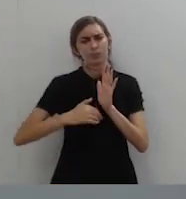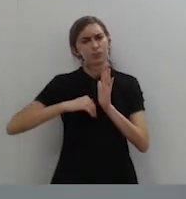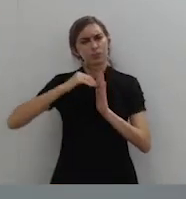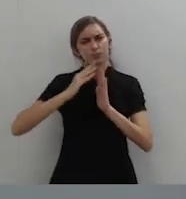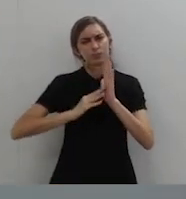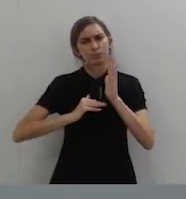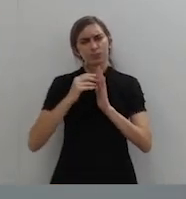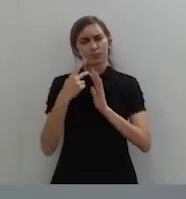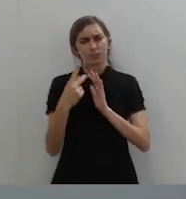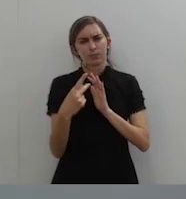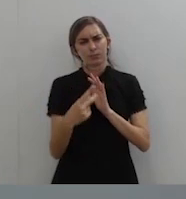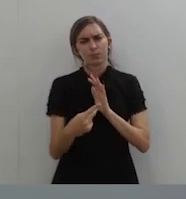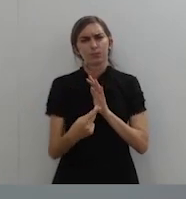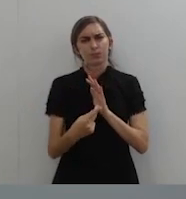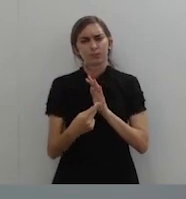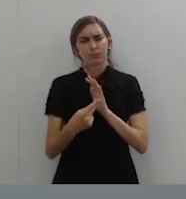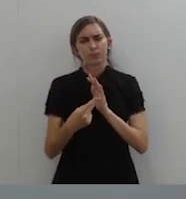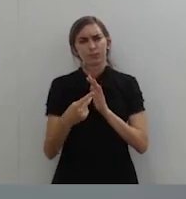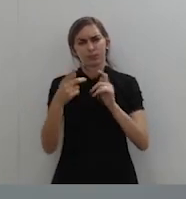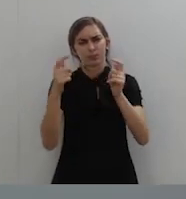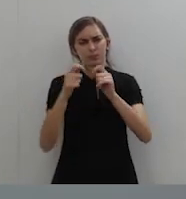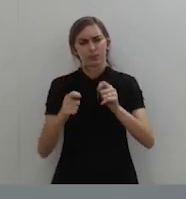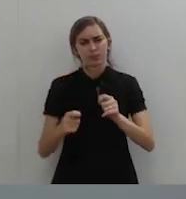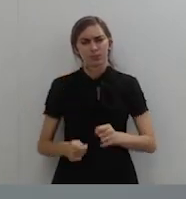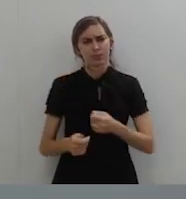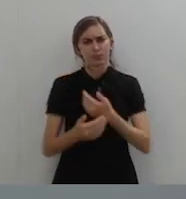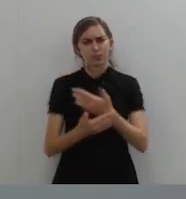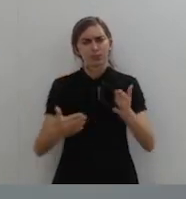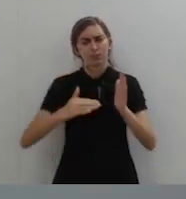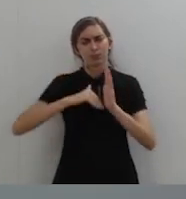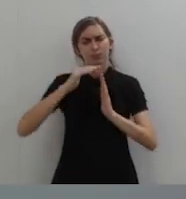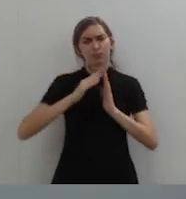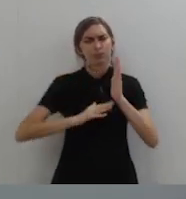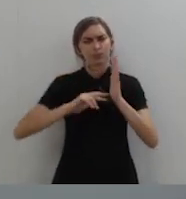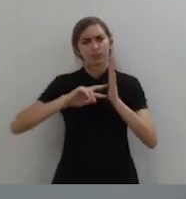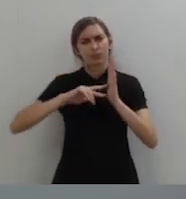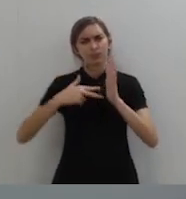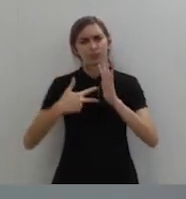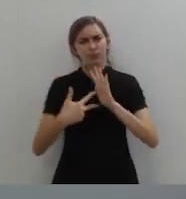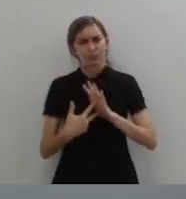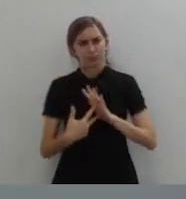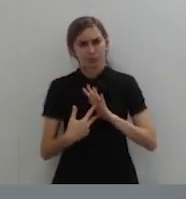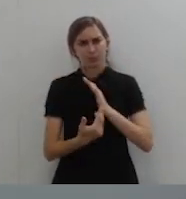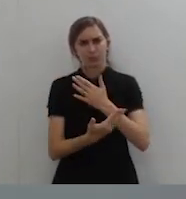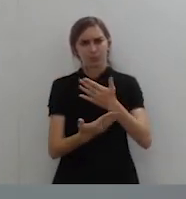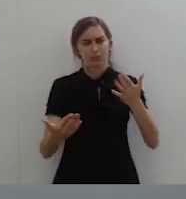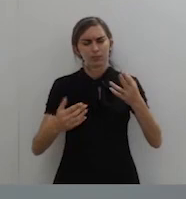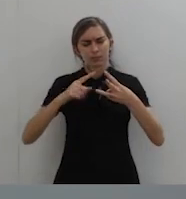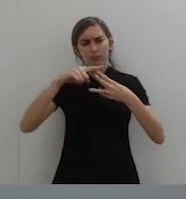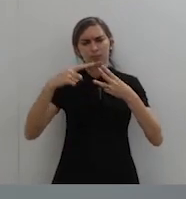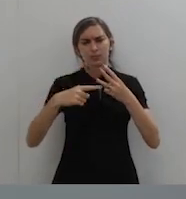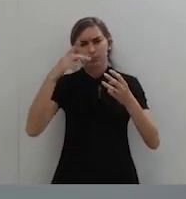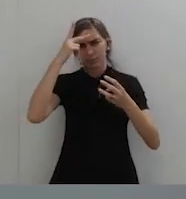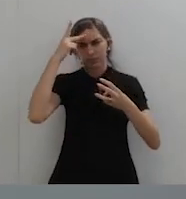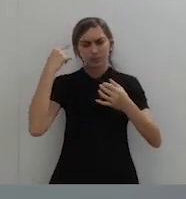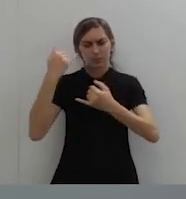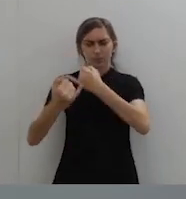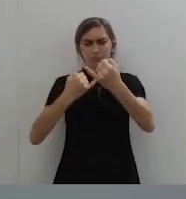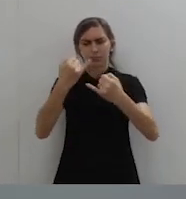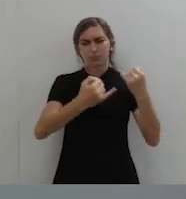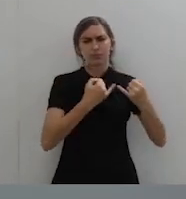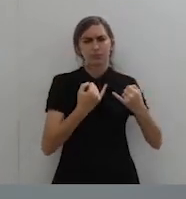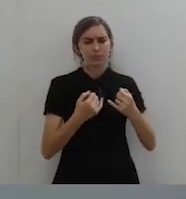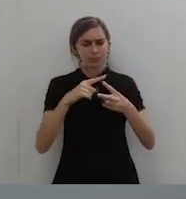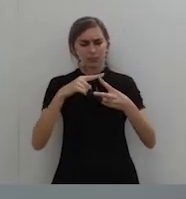e pintado ali. Então, na arqueologia, essa pintura significa basicamente 3 pessoas